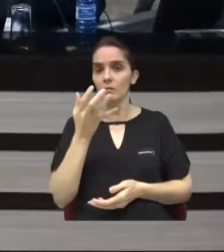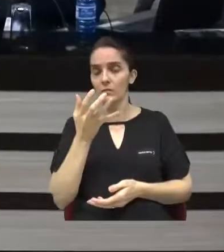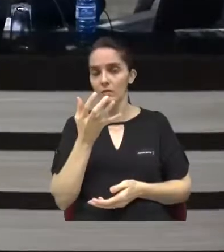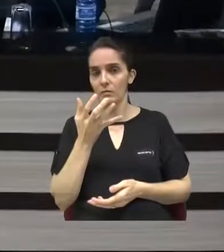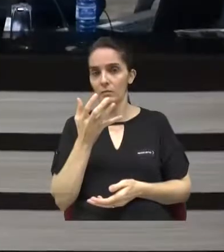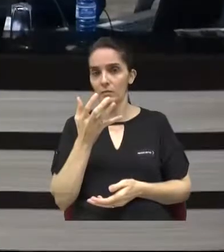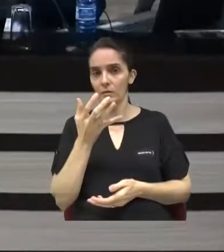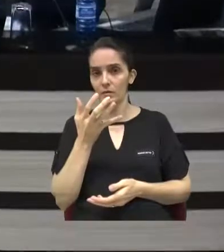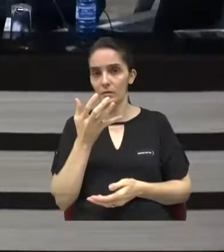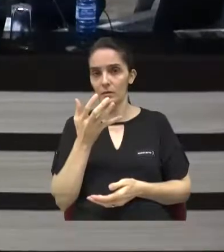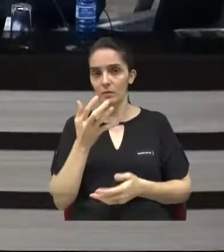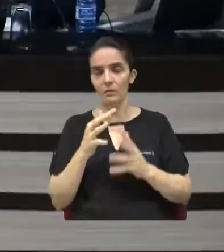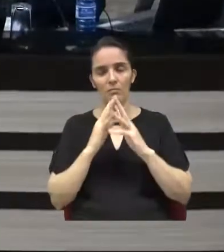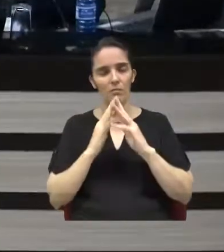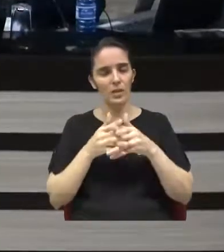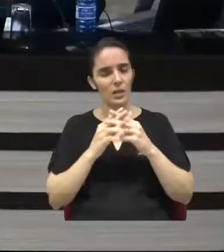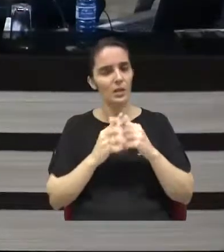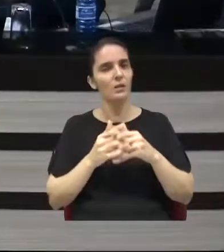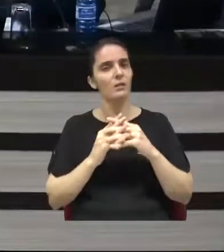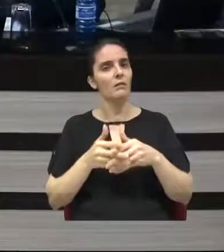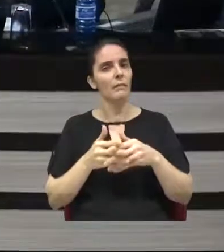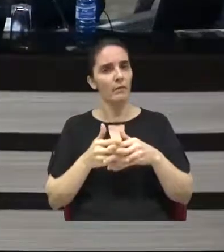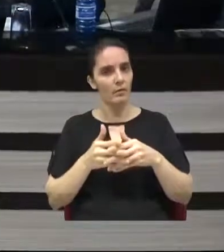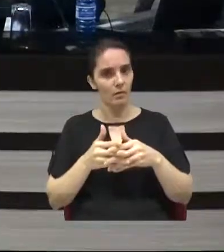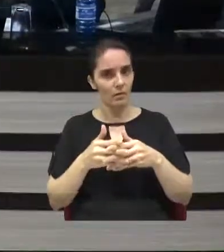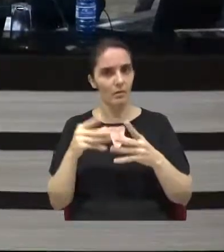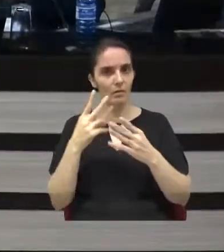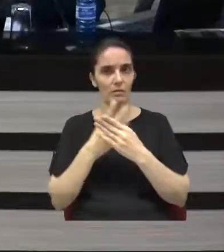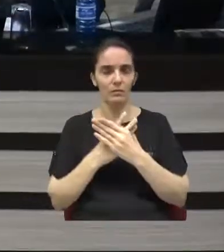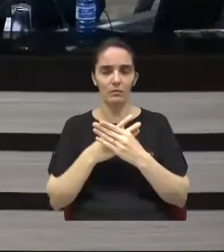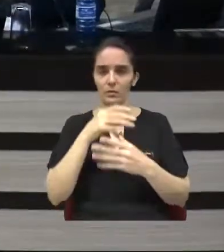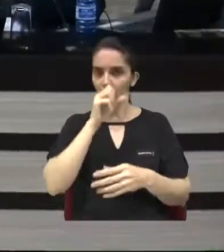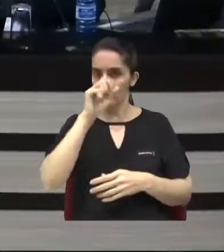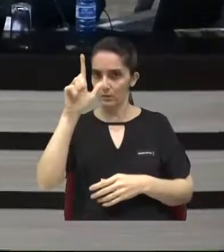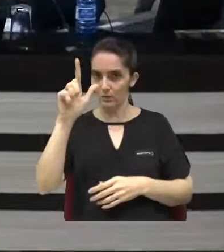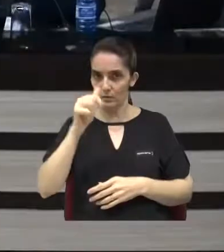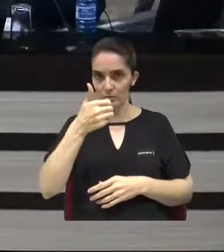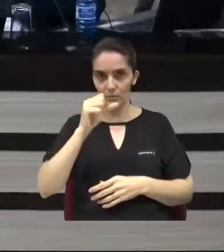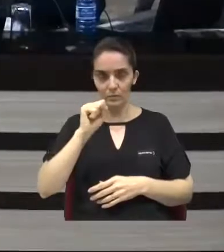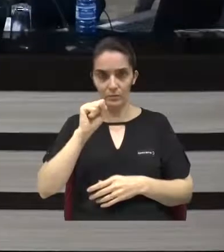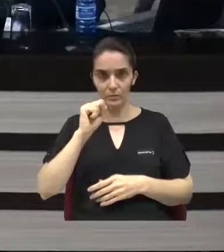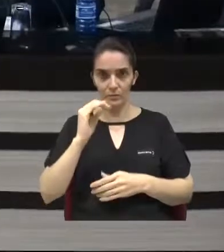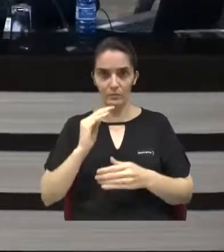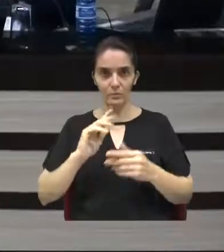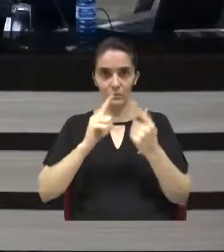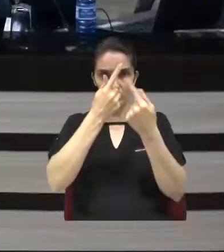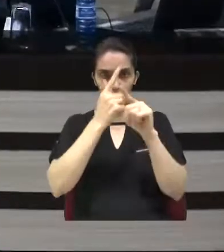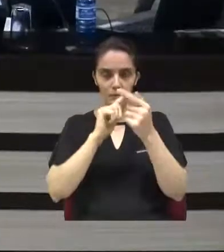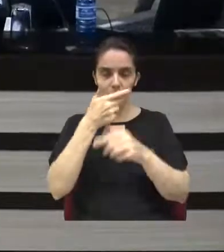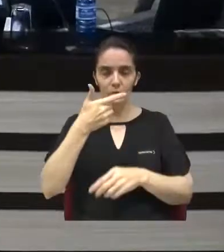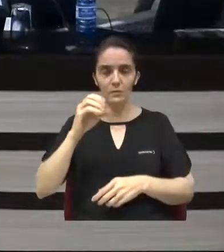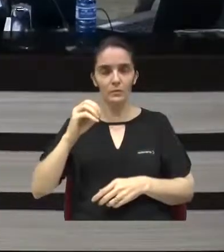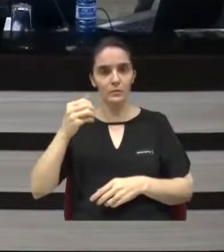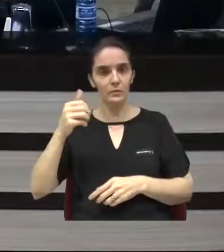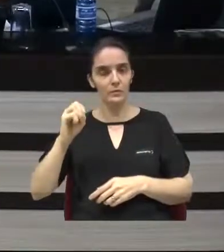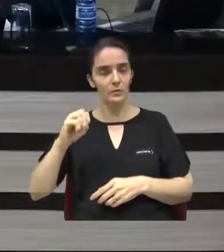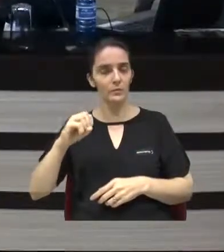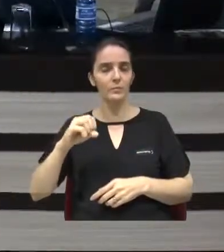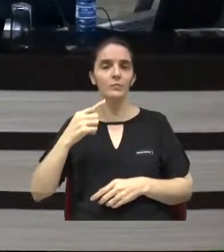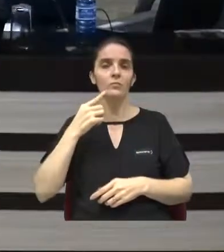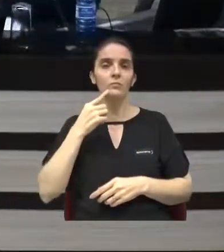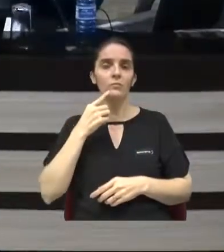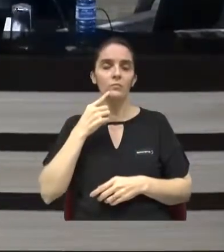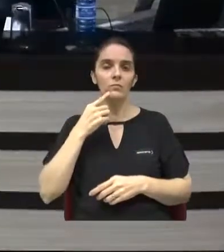ao Legislativo Municipal e à democracia. Limeira, 18 de fevereiro de 2019, Cleiton Silva, vereador PSC.